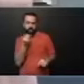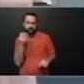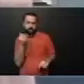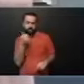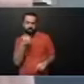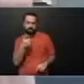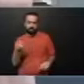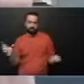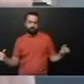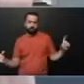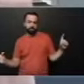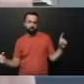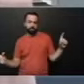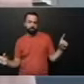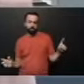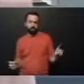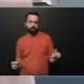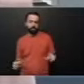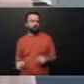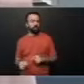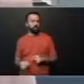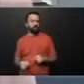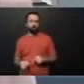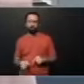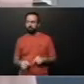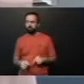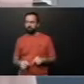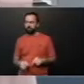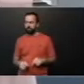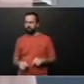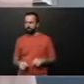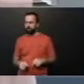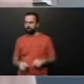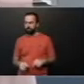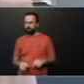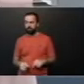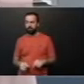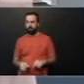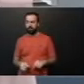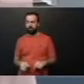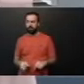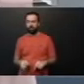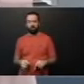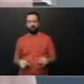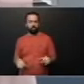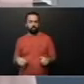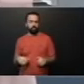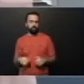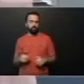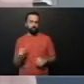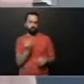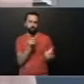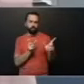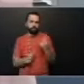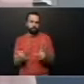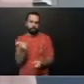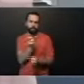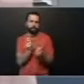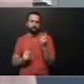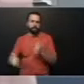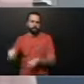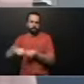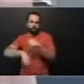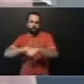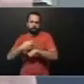E agora? A morango e vitamina D estava muito banana